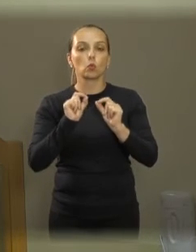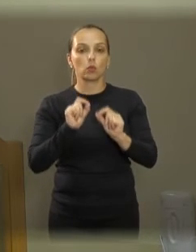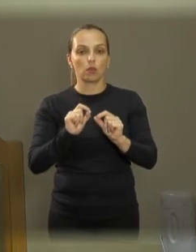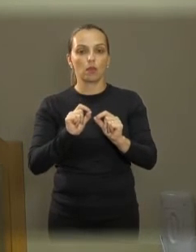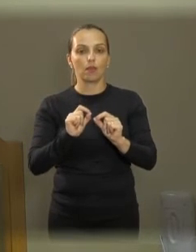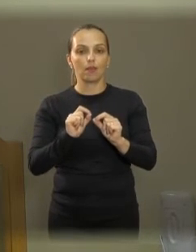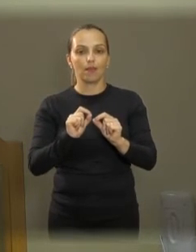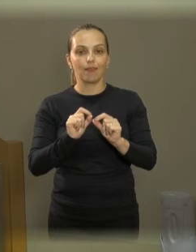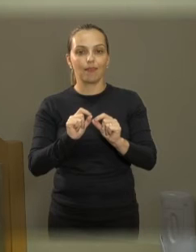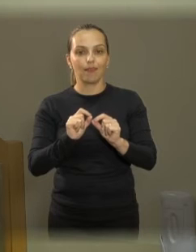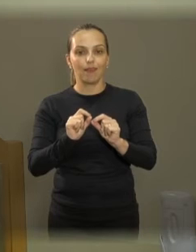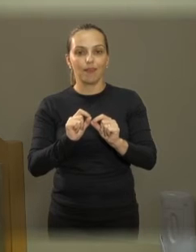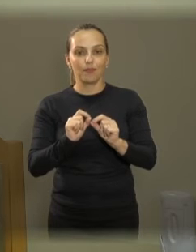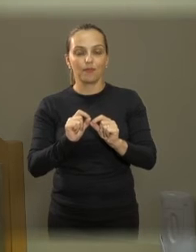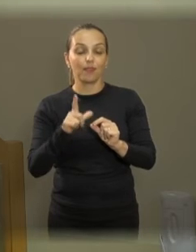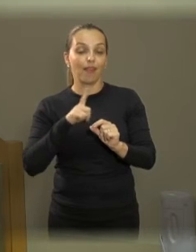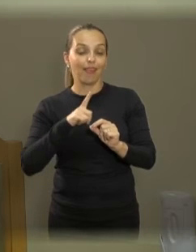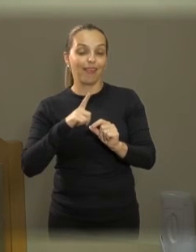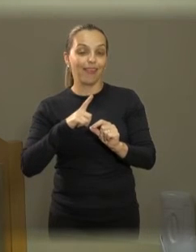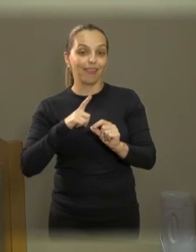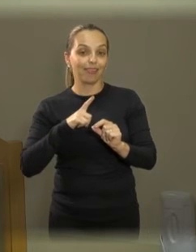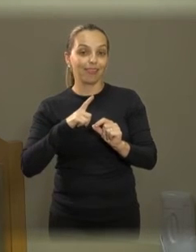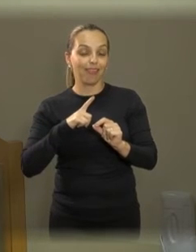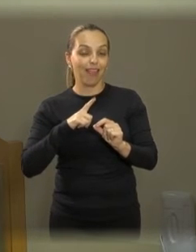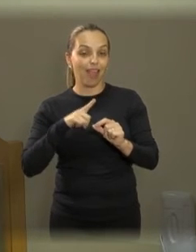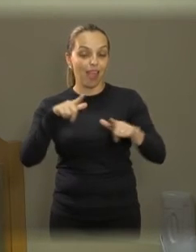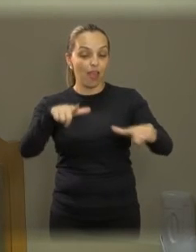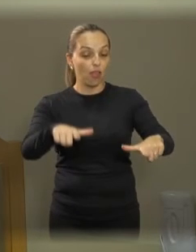a estar oferecendo, né,